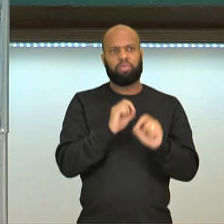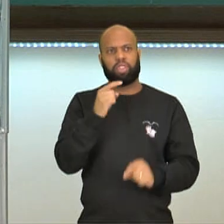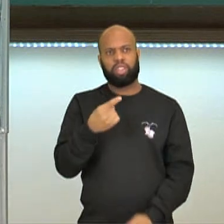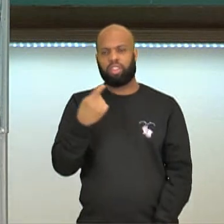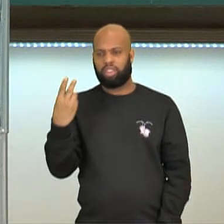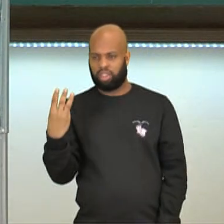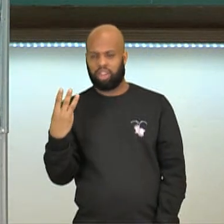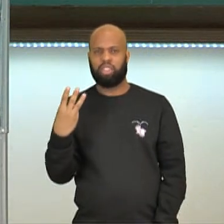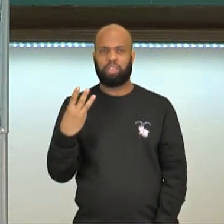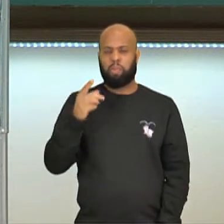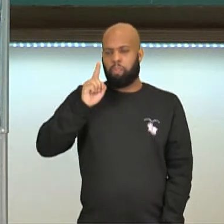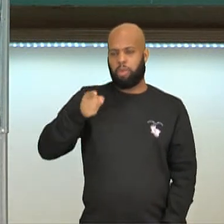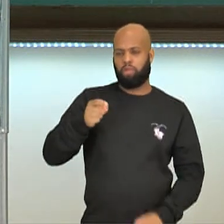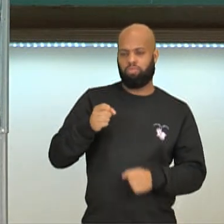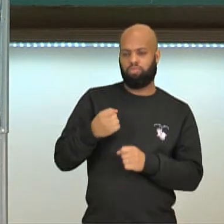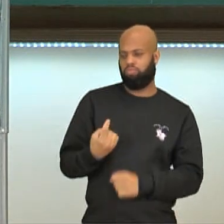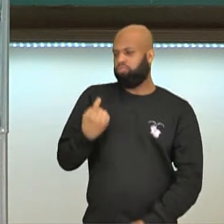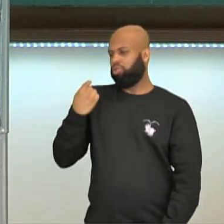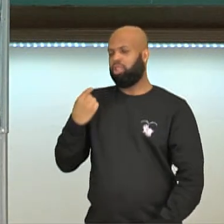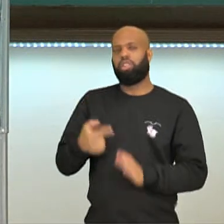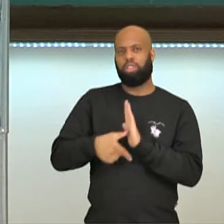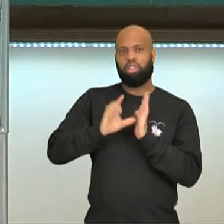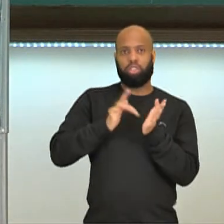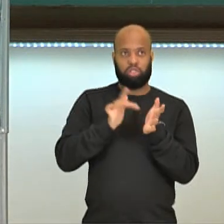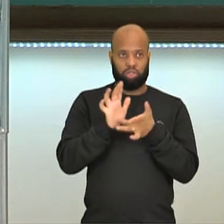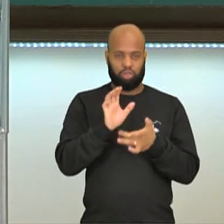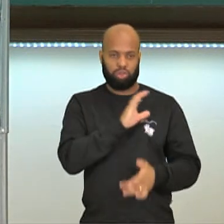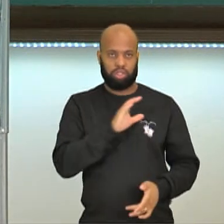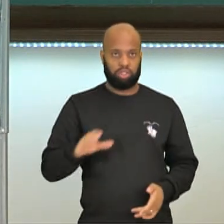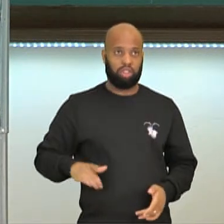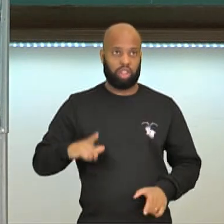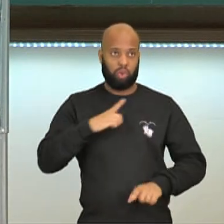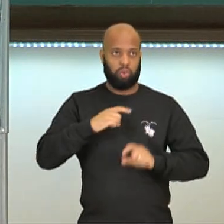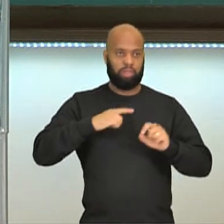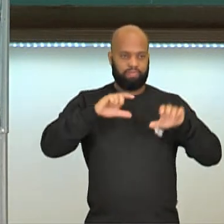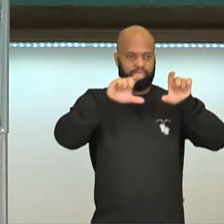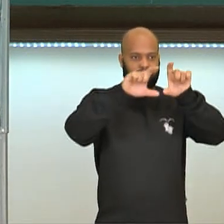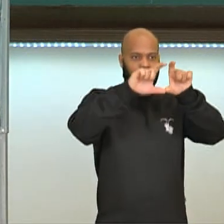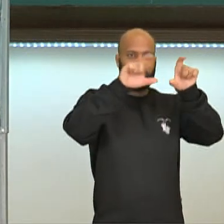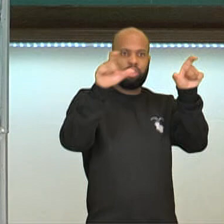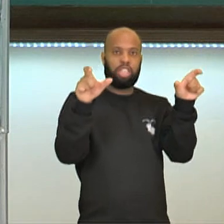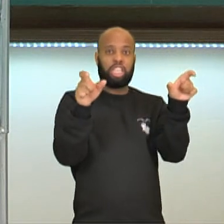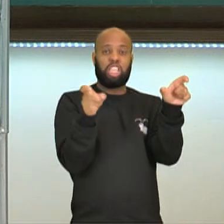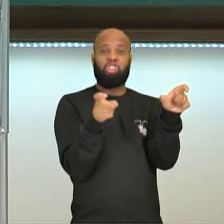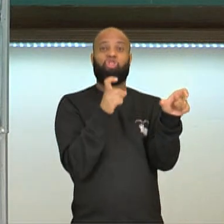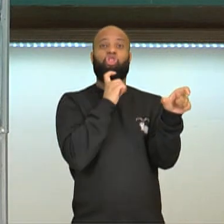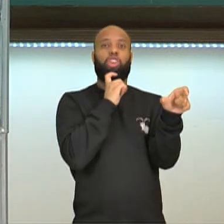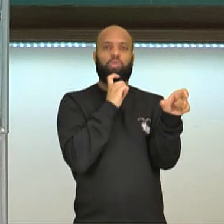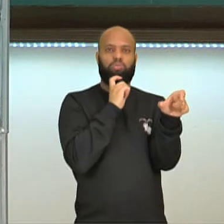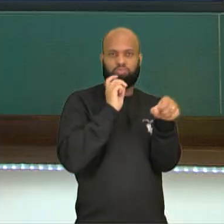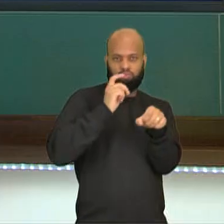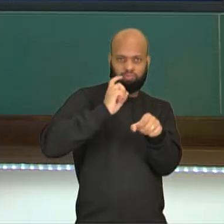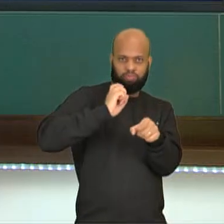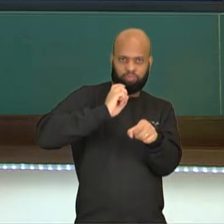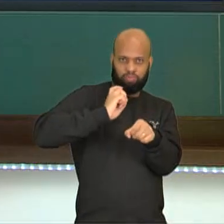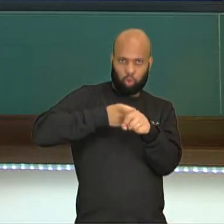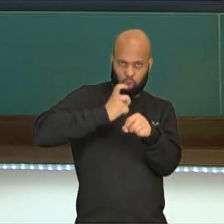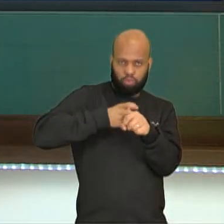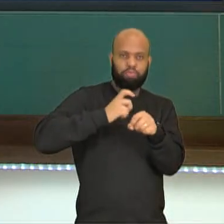chamado Bering, ele iria se congelar em um determinado período glacial, antes, entre 30